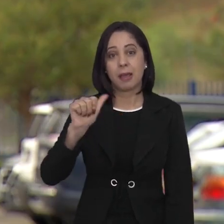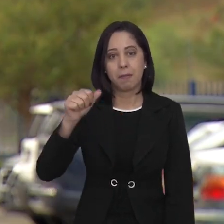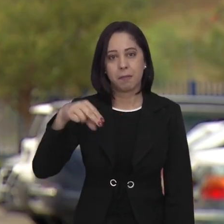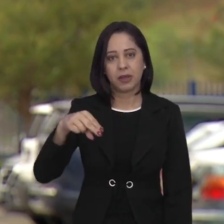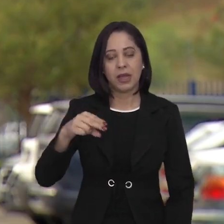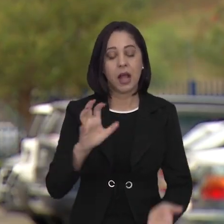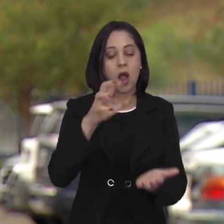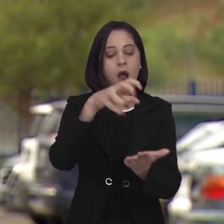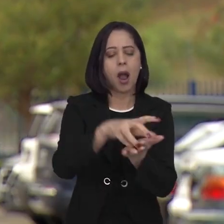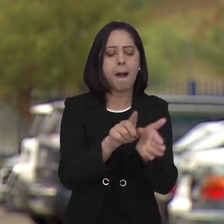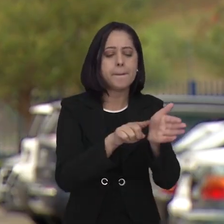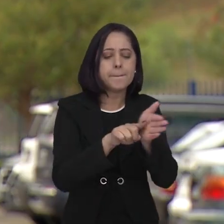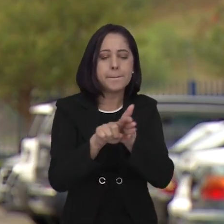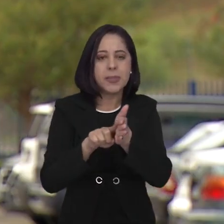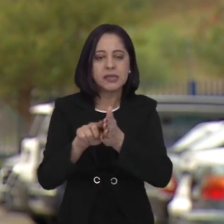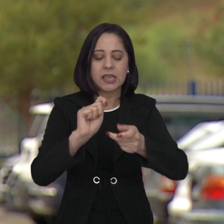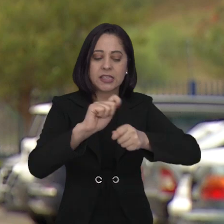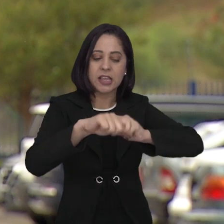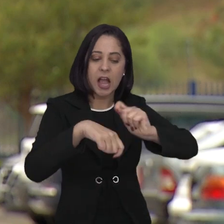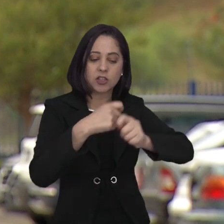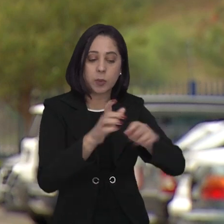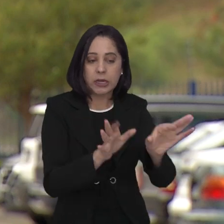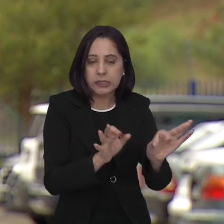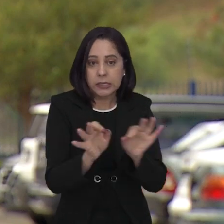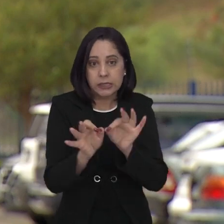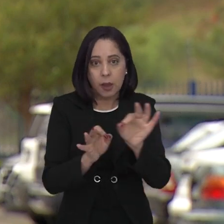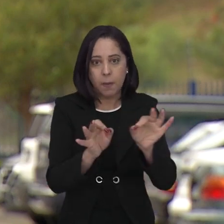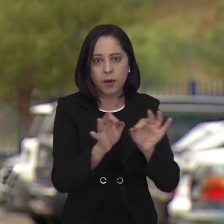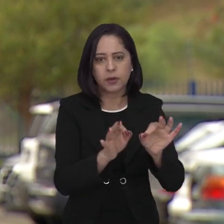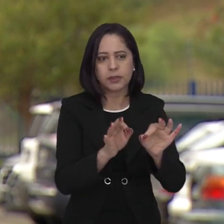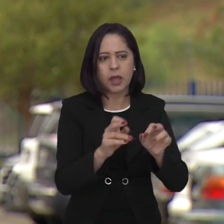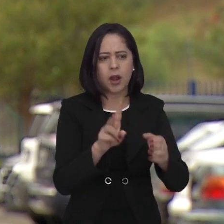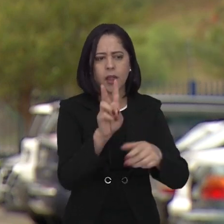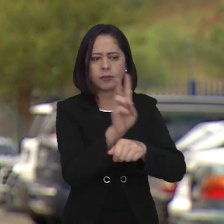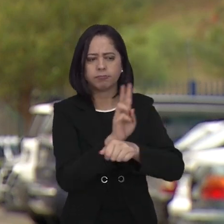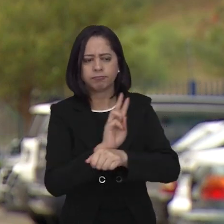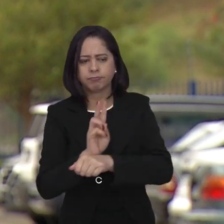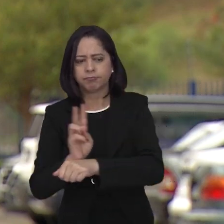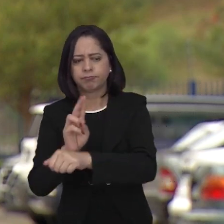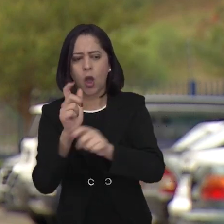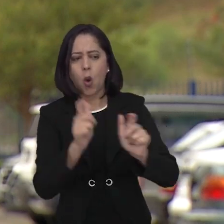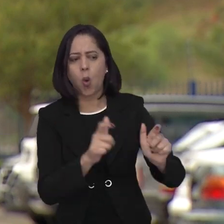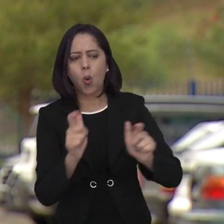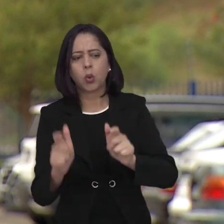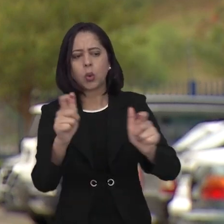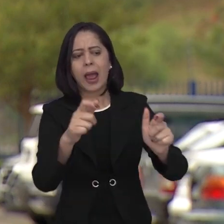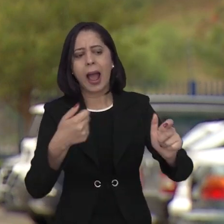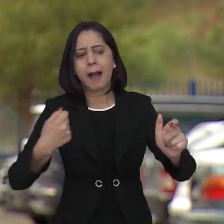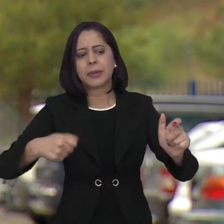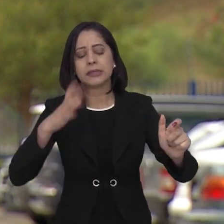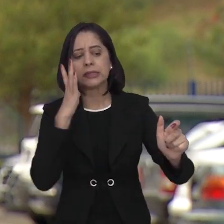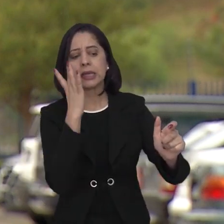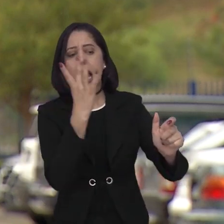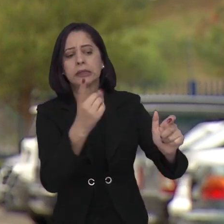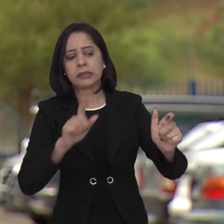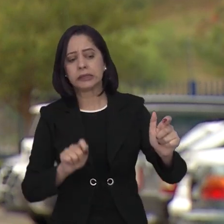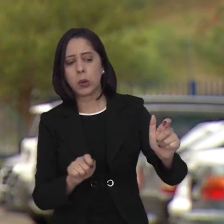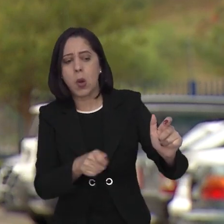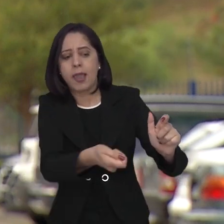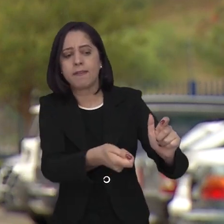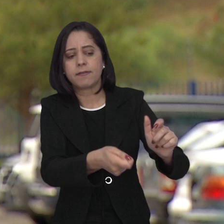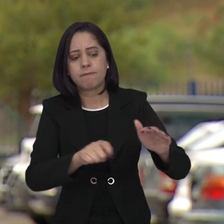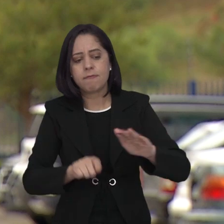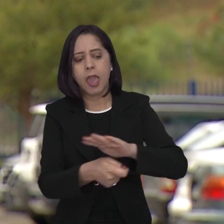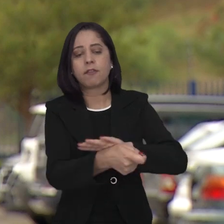de Pesquisa, Administração e Planejamento, mapeou os lugares que mais precisam de atenção na cidade. Hoje